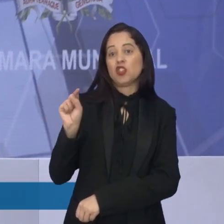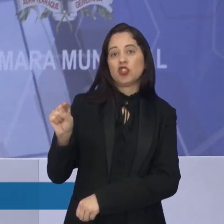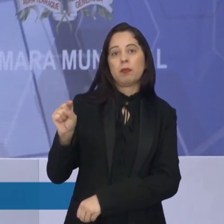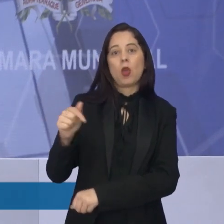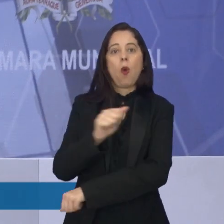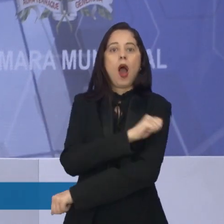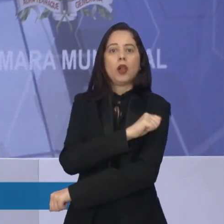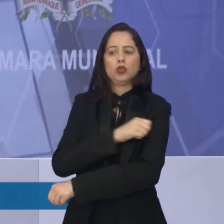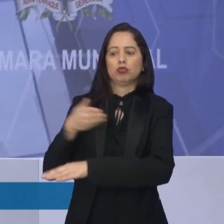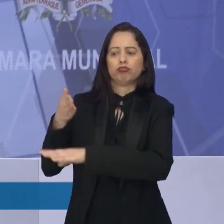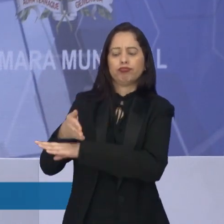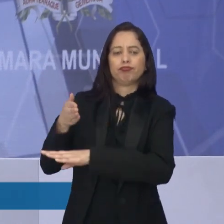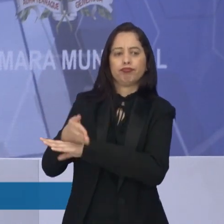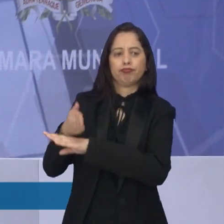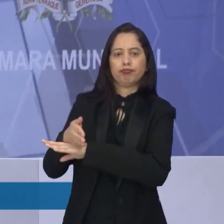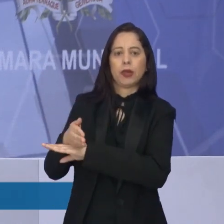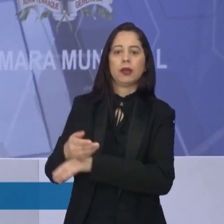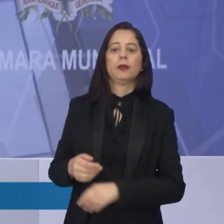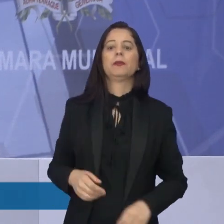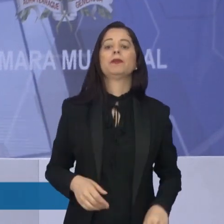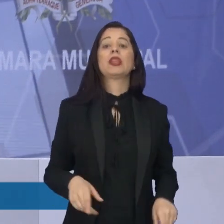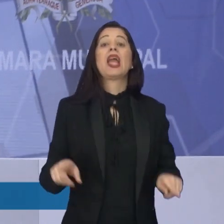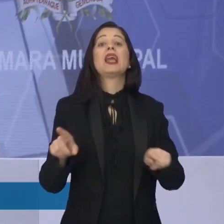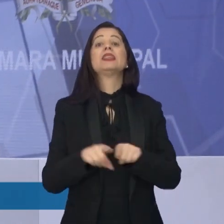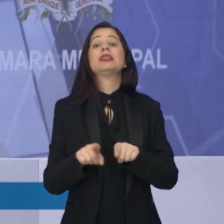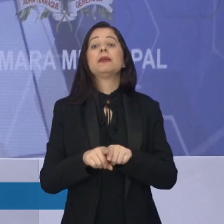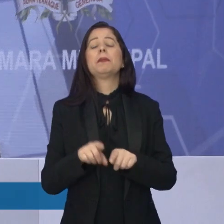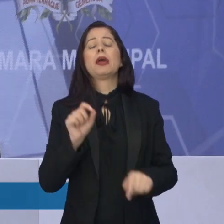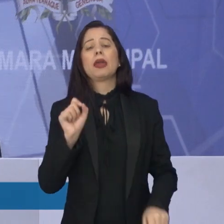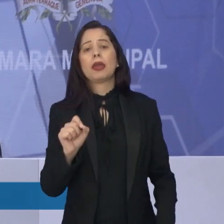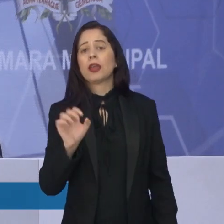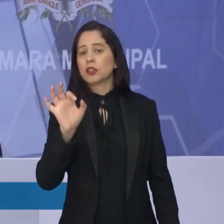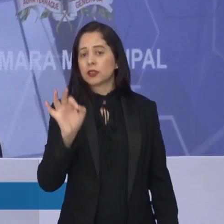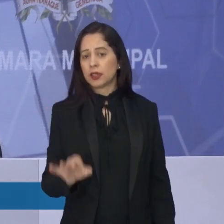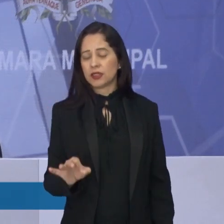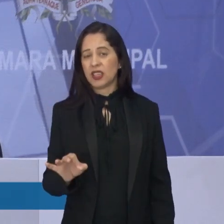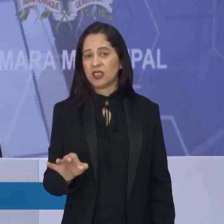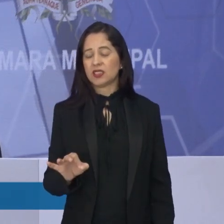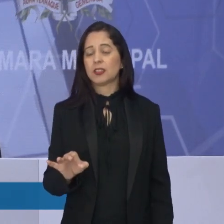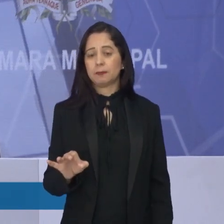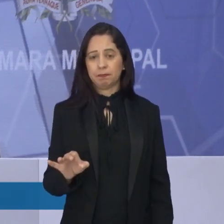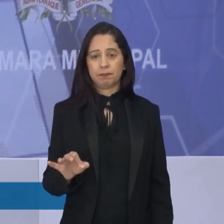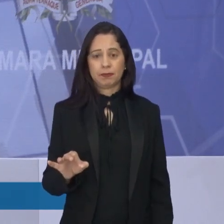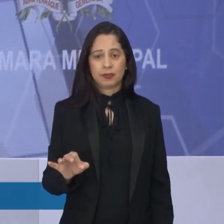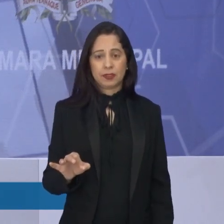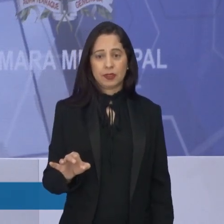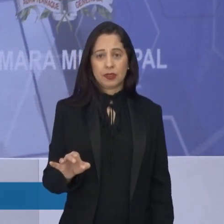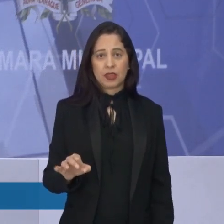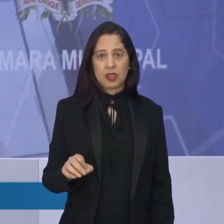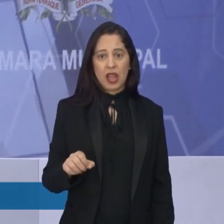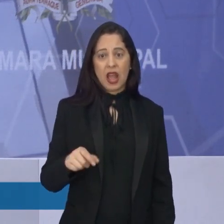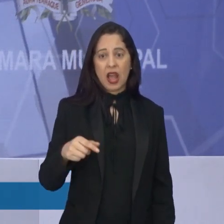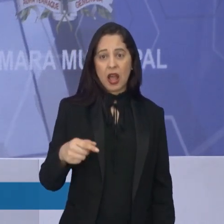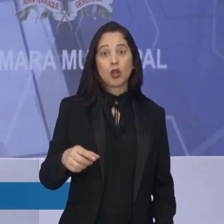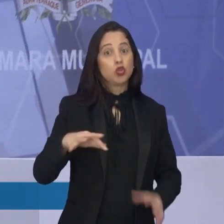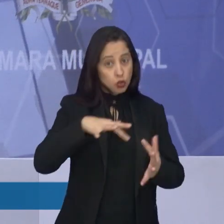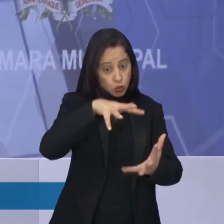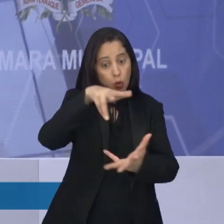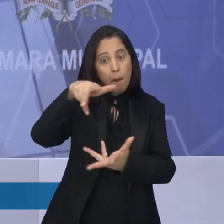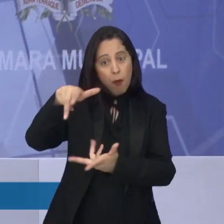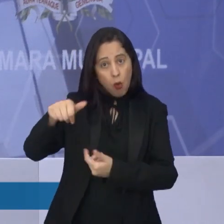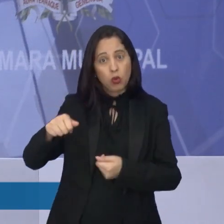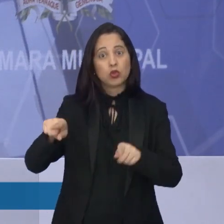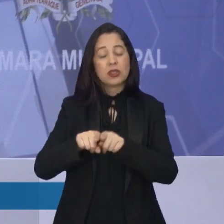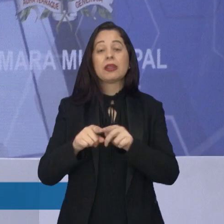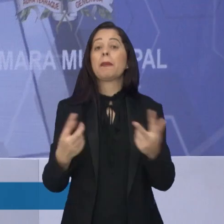alunos. E vou mais longe, asseguro a vocês que esse buraco de São José dos Campos não é só no Brasil, é no mundo.